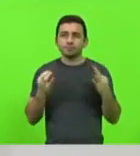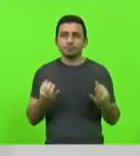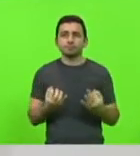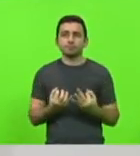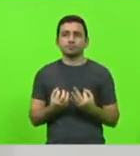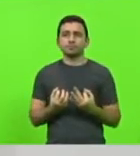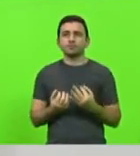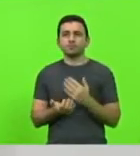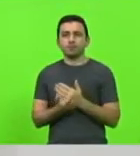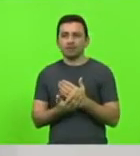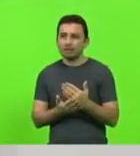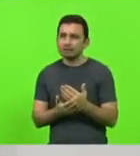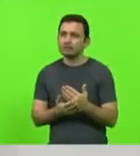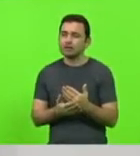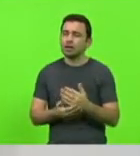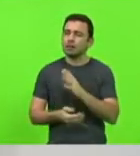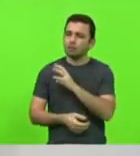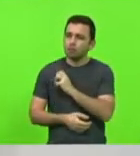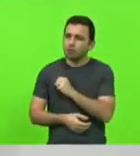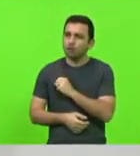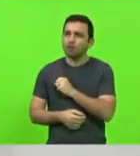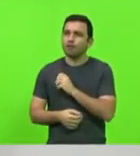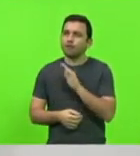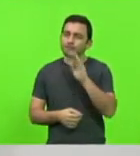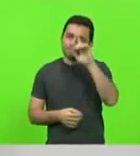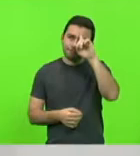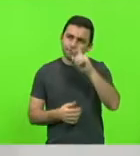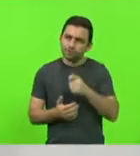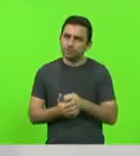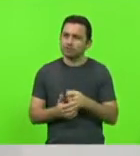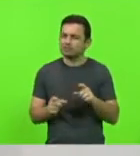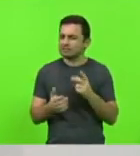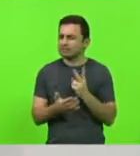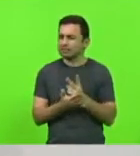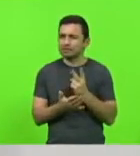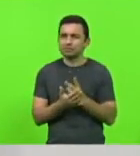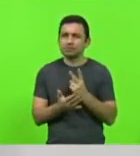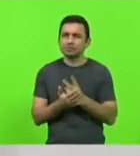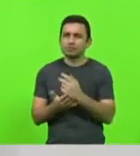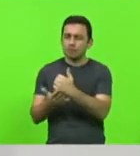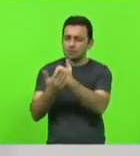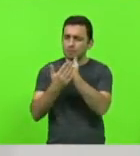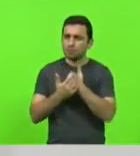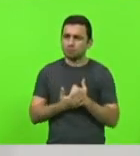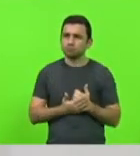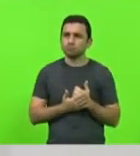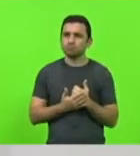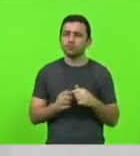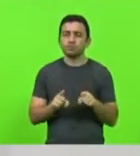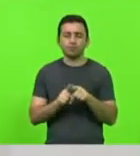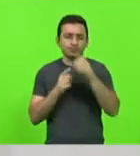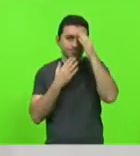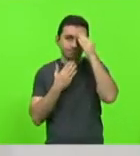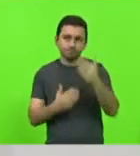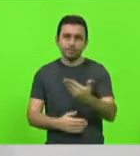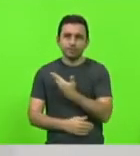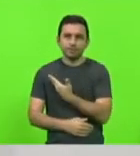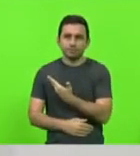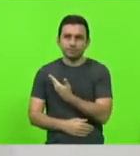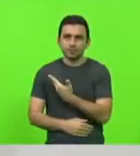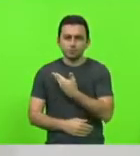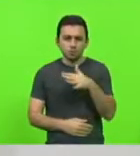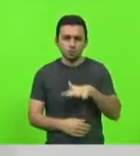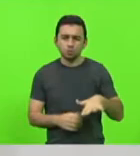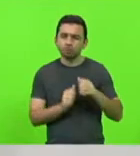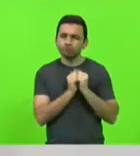berço de amor e fé, fonte de apoio e sustento em todos os momentos da nossa vida. Agradecemos aos amigos e companheiros que